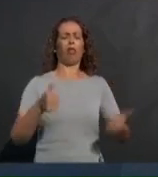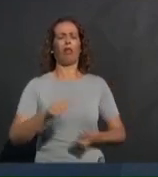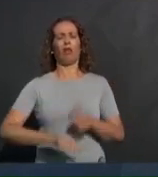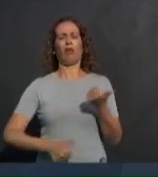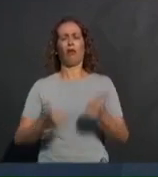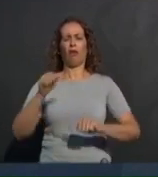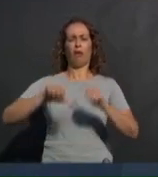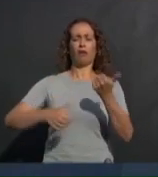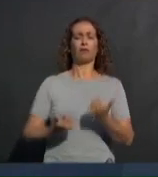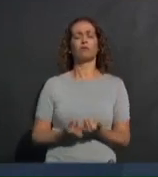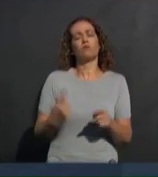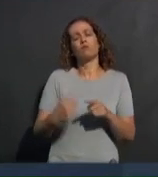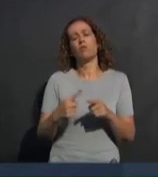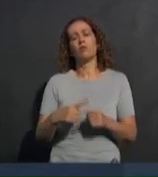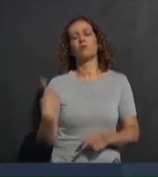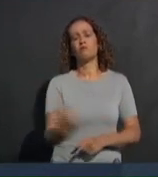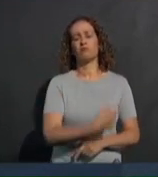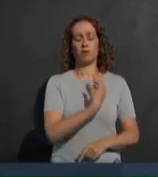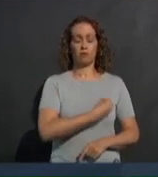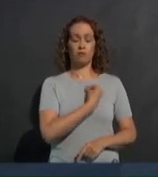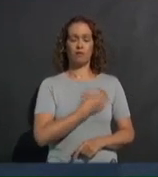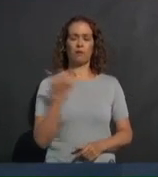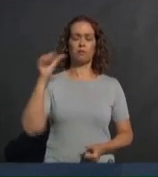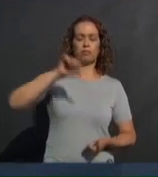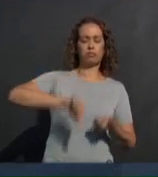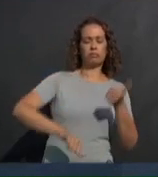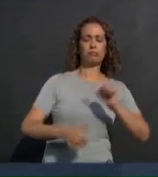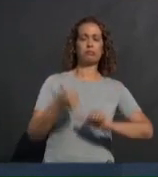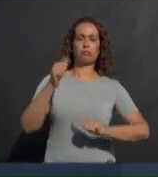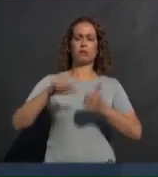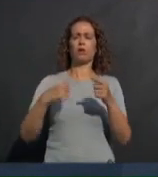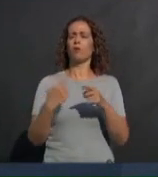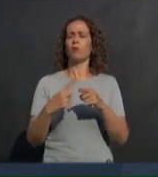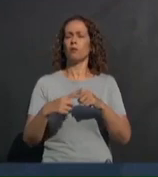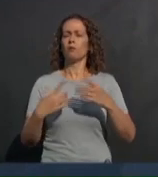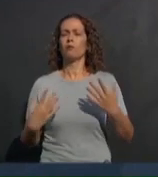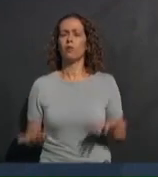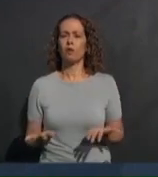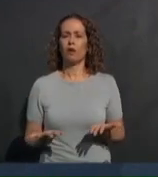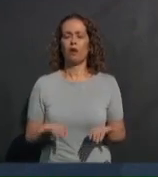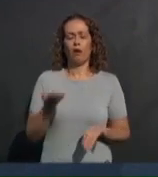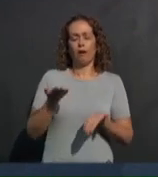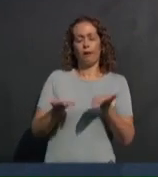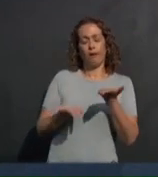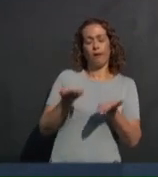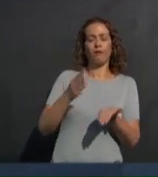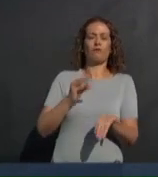gente vive quedas? Olha para cá. A queda é precedida por um desequilíbrio.